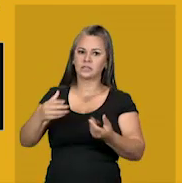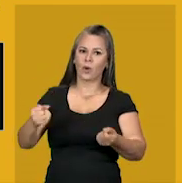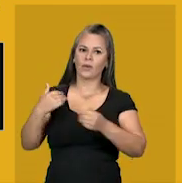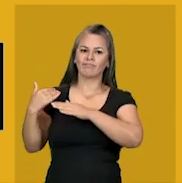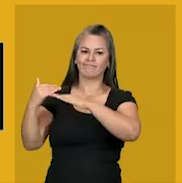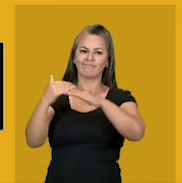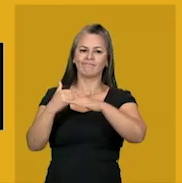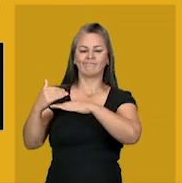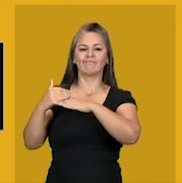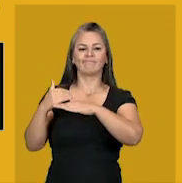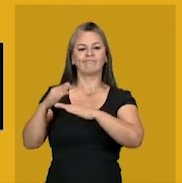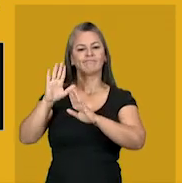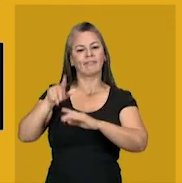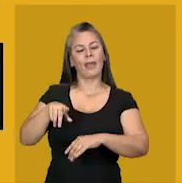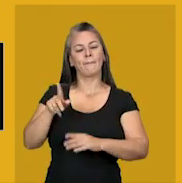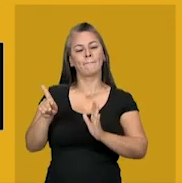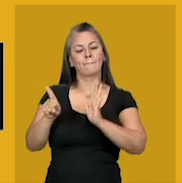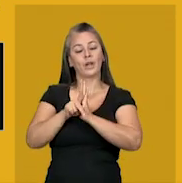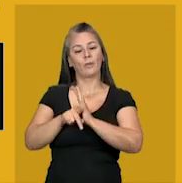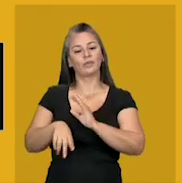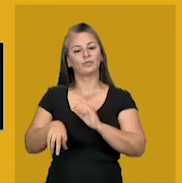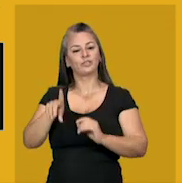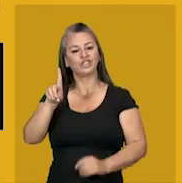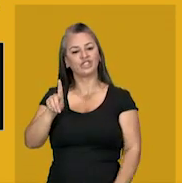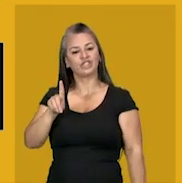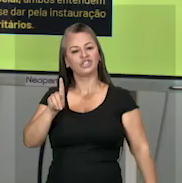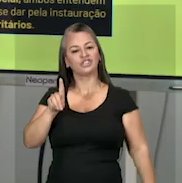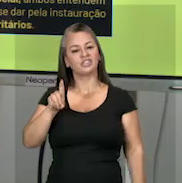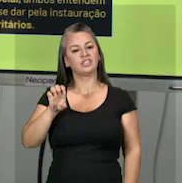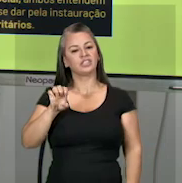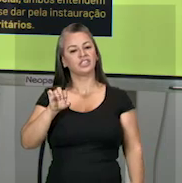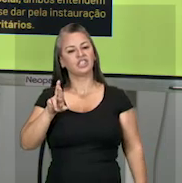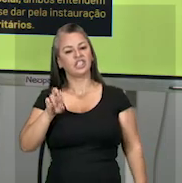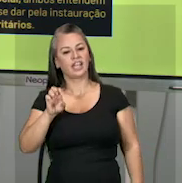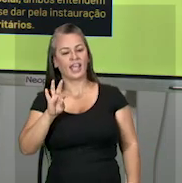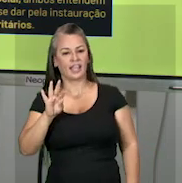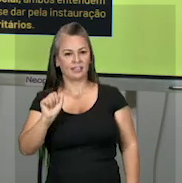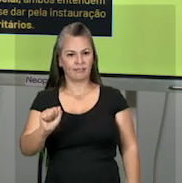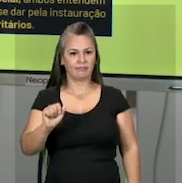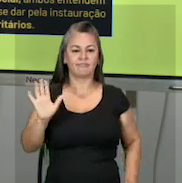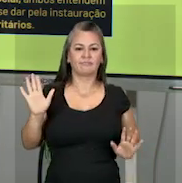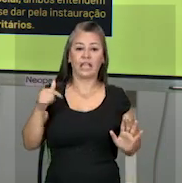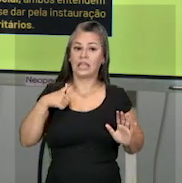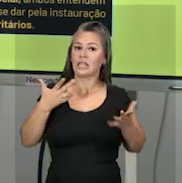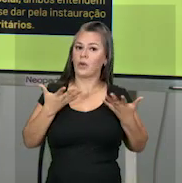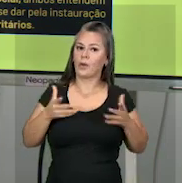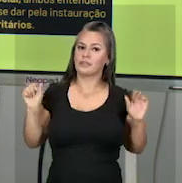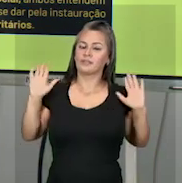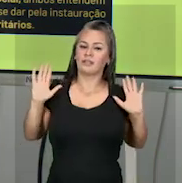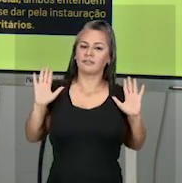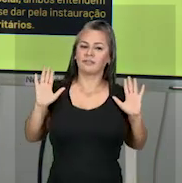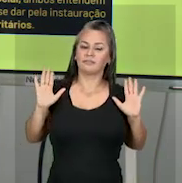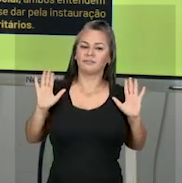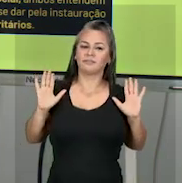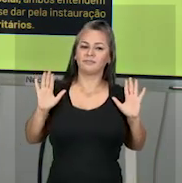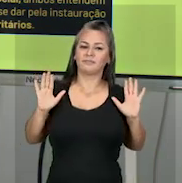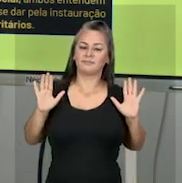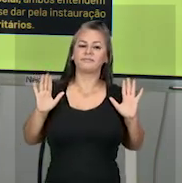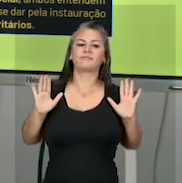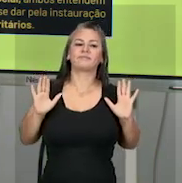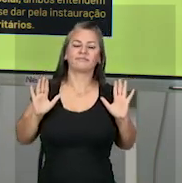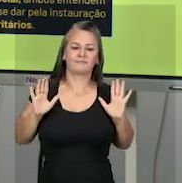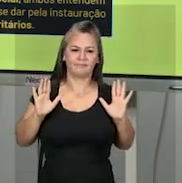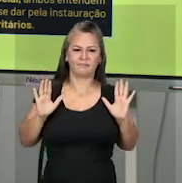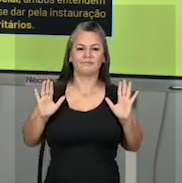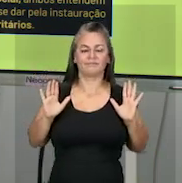mas estão à direita e também não preservam a liberdade e a igualdade de forma alguma. Então, a radicalidade do projeto deles